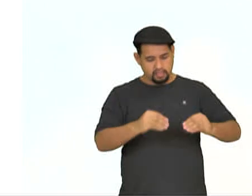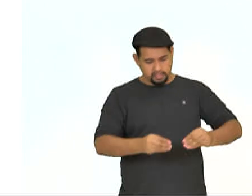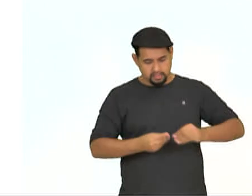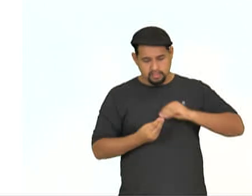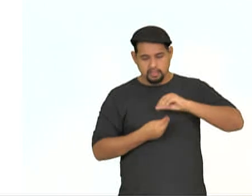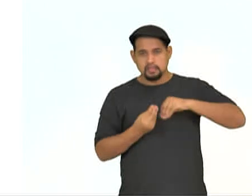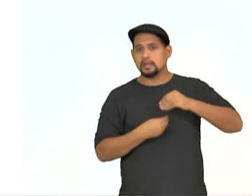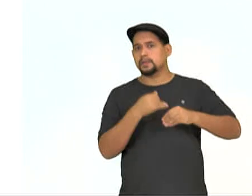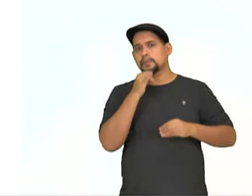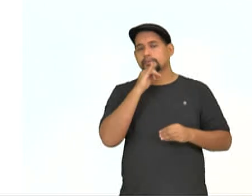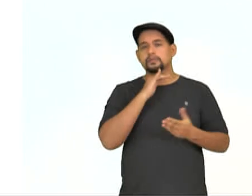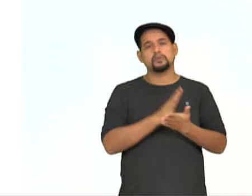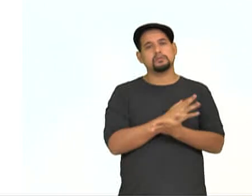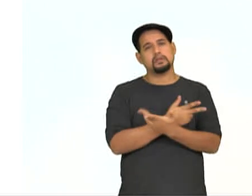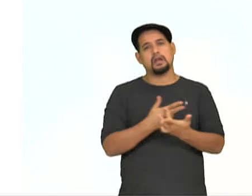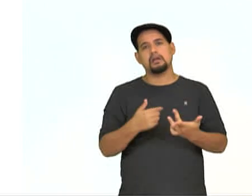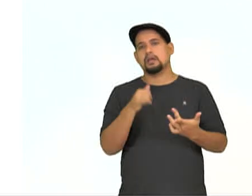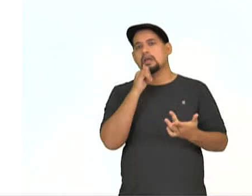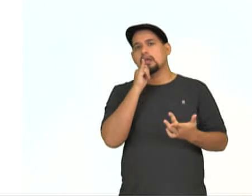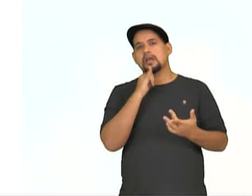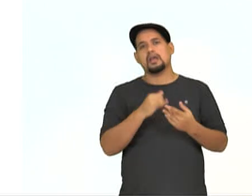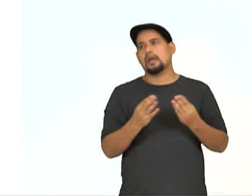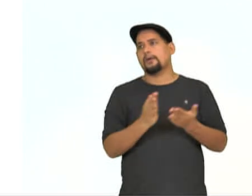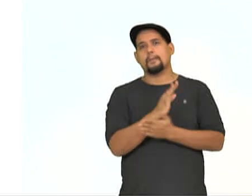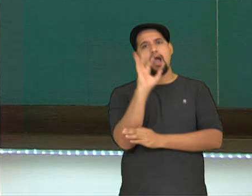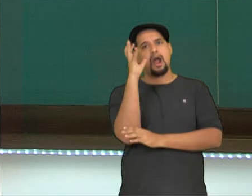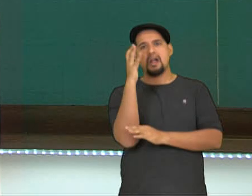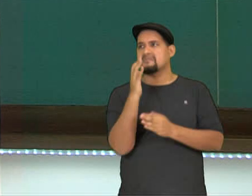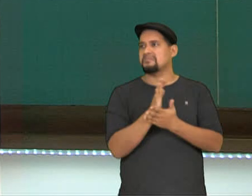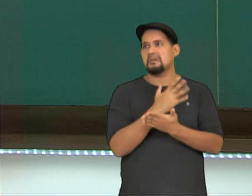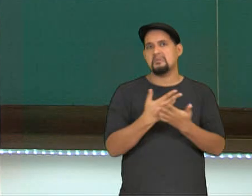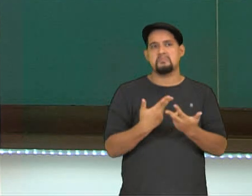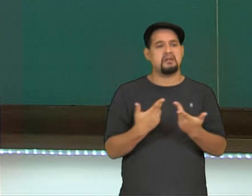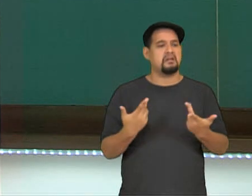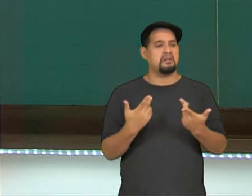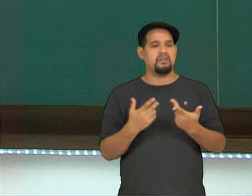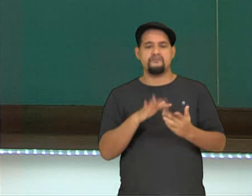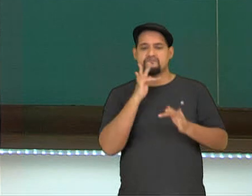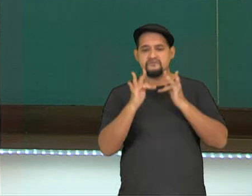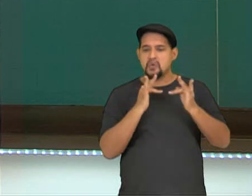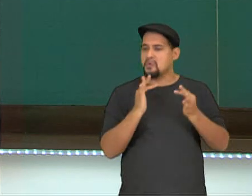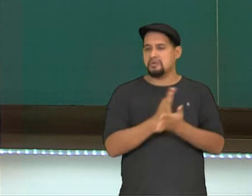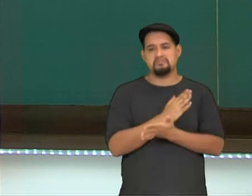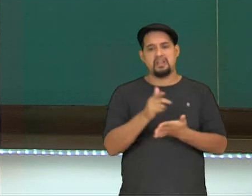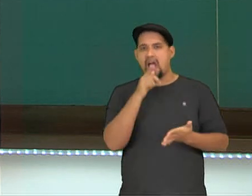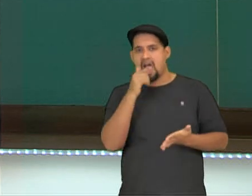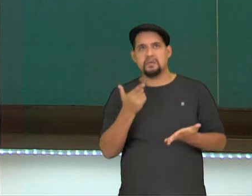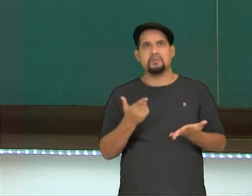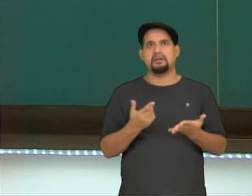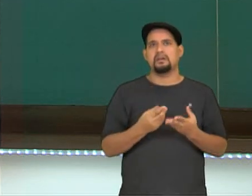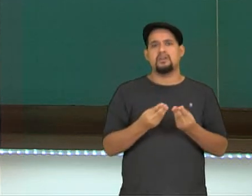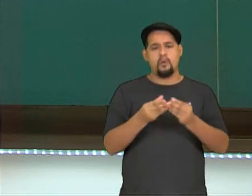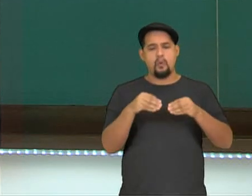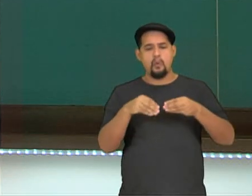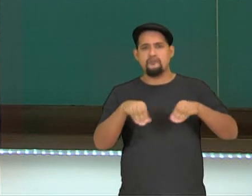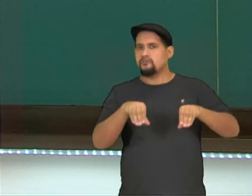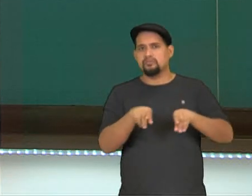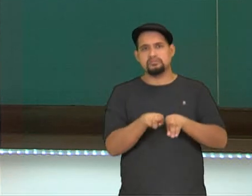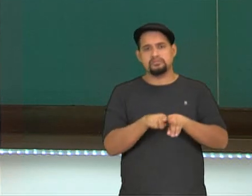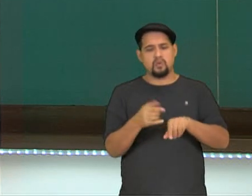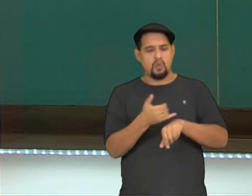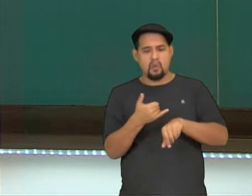eu posso pegar algum elemento e eu misturo juntamente com algum diluente, pode ser água, pode ser clara de ovo, pode ser